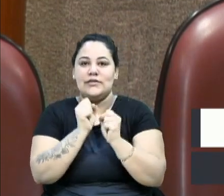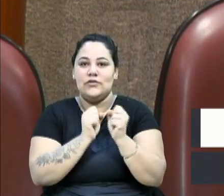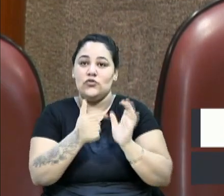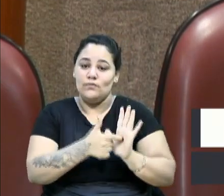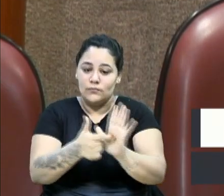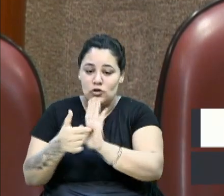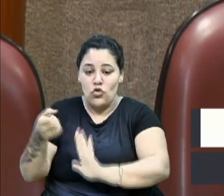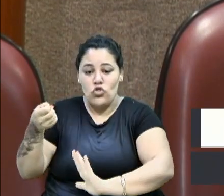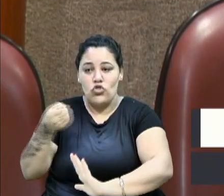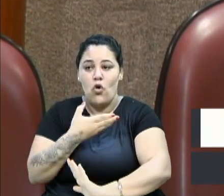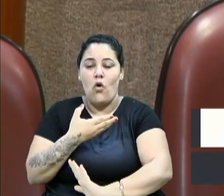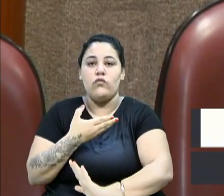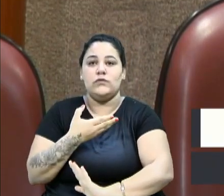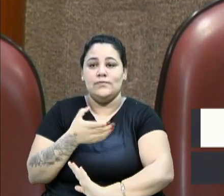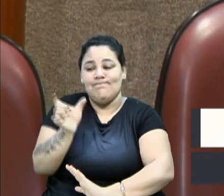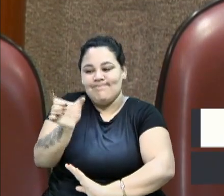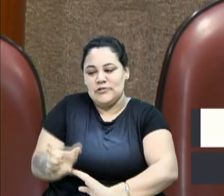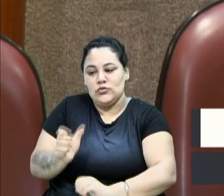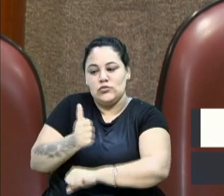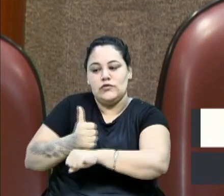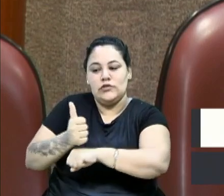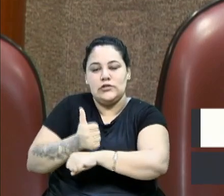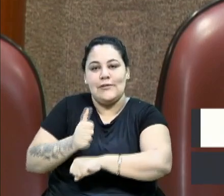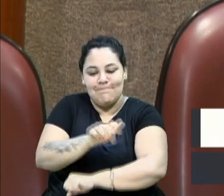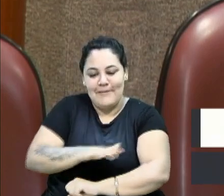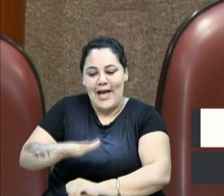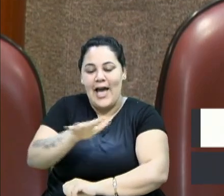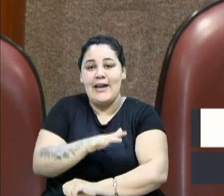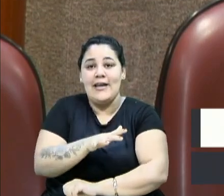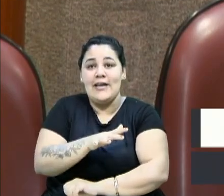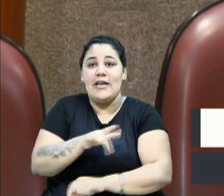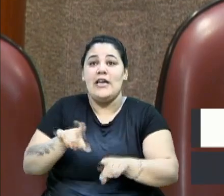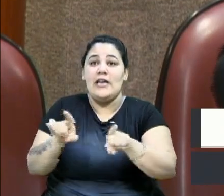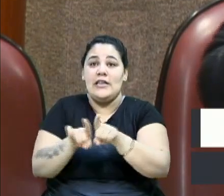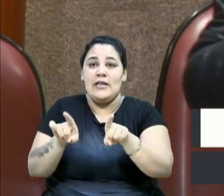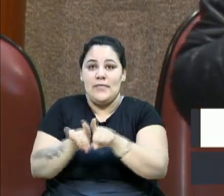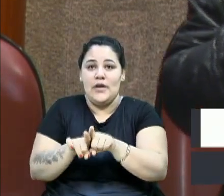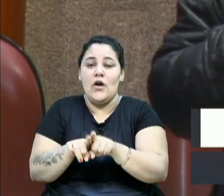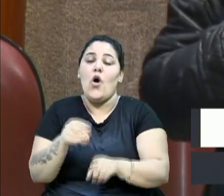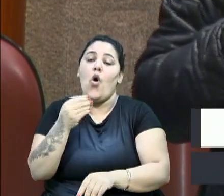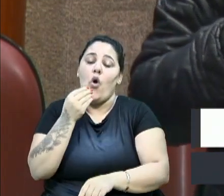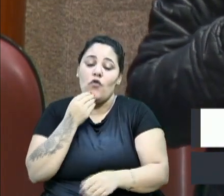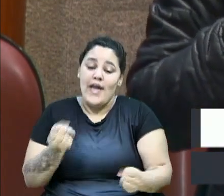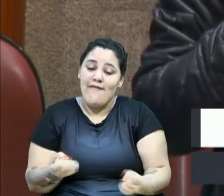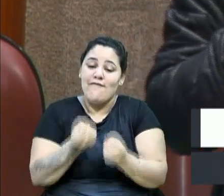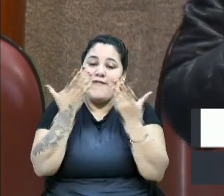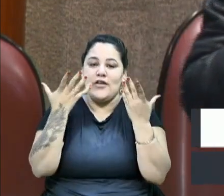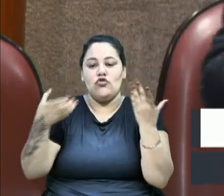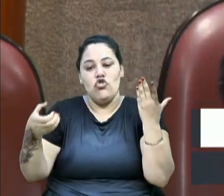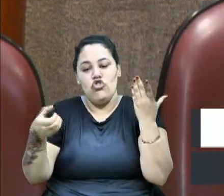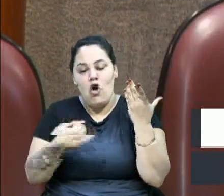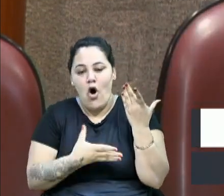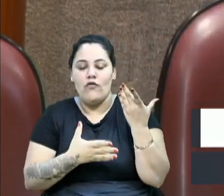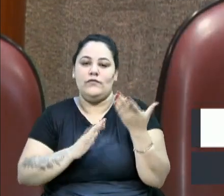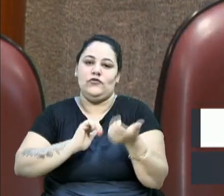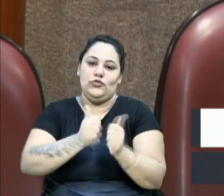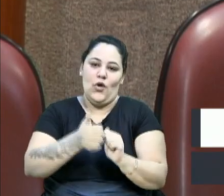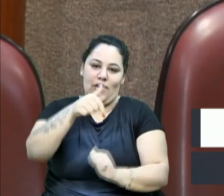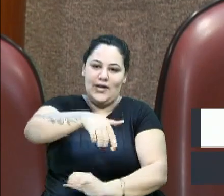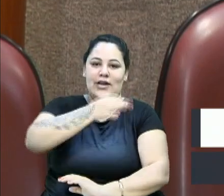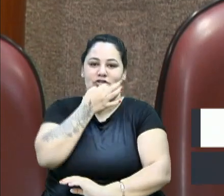de novos atletas e Sem dúvida nenhuma a vinda de novos e grandes eventos esportivos para Caxias do Sul através das entidades